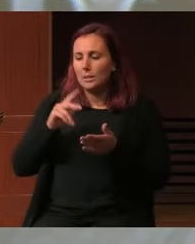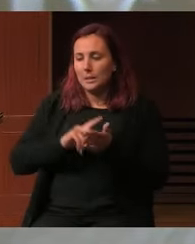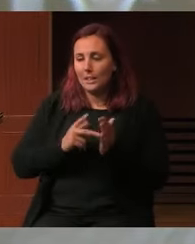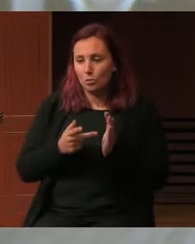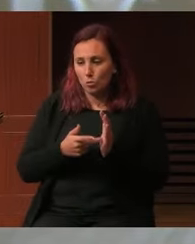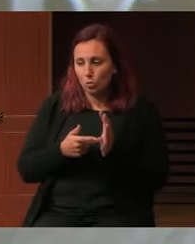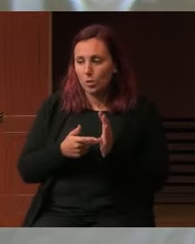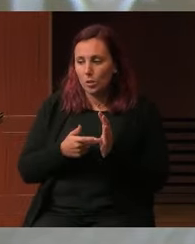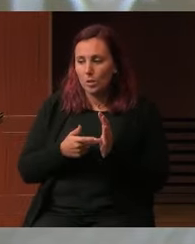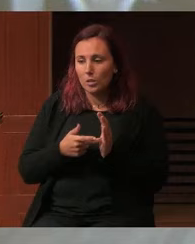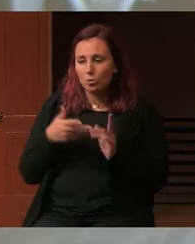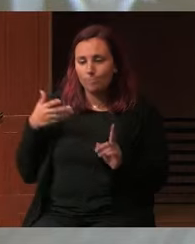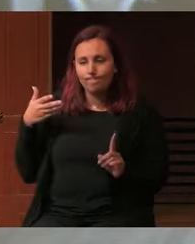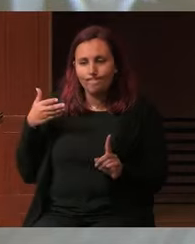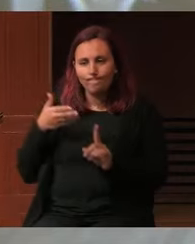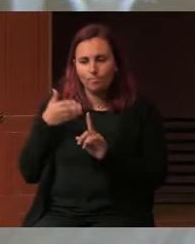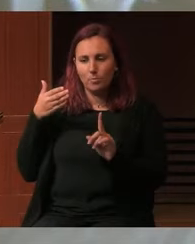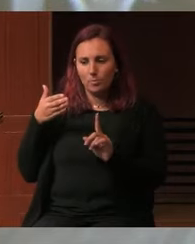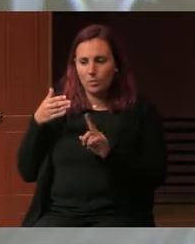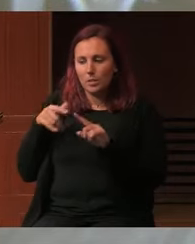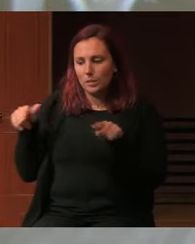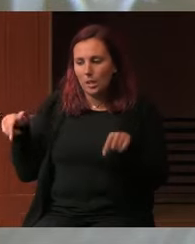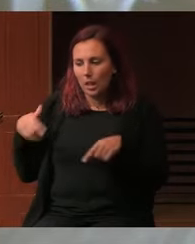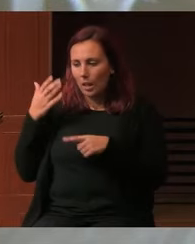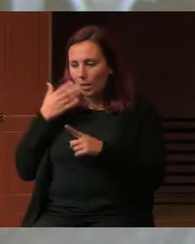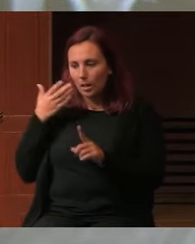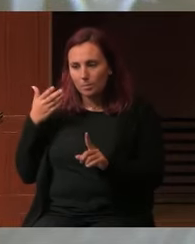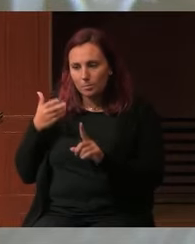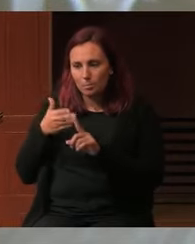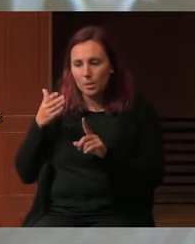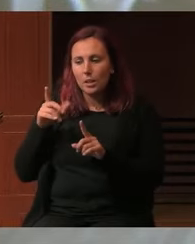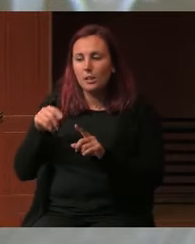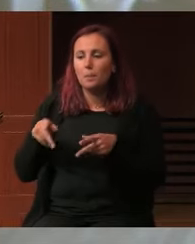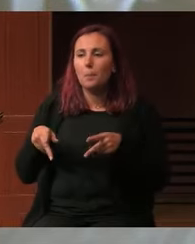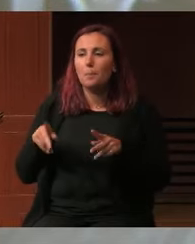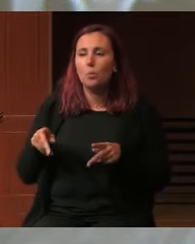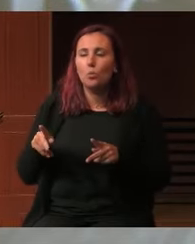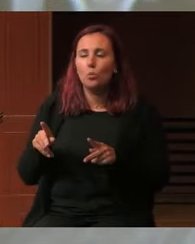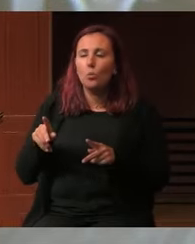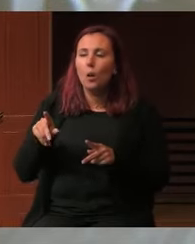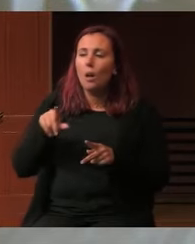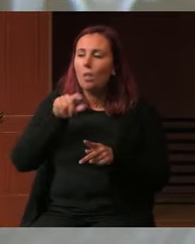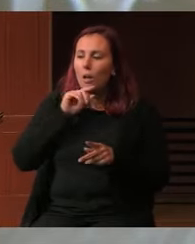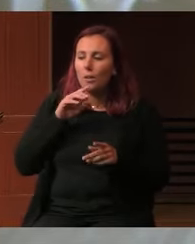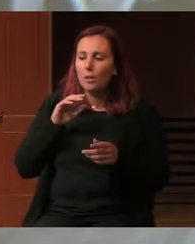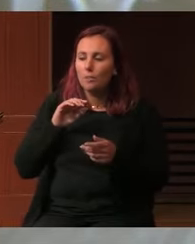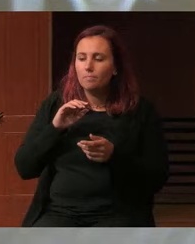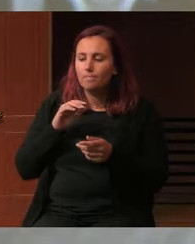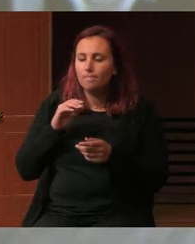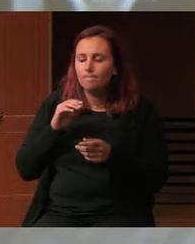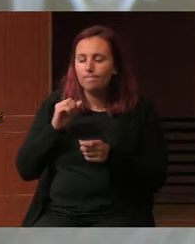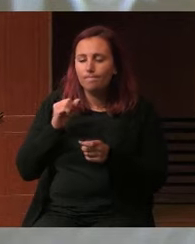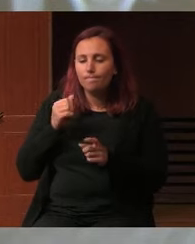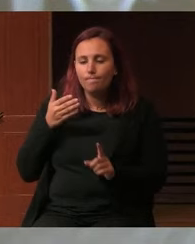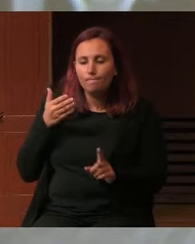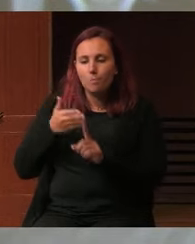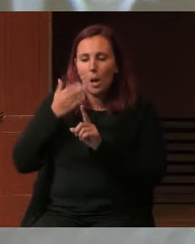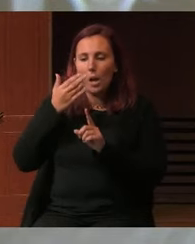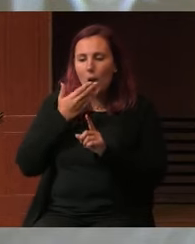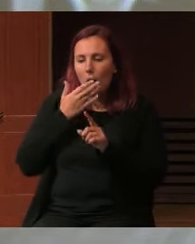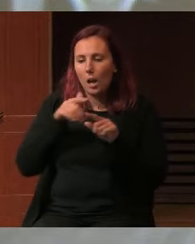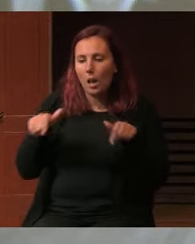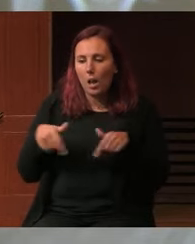efetivamente servissem essa sala de aula e metodologias que também servissem essa mesma sala de aula